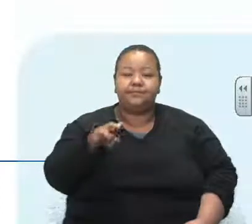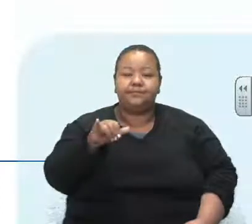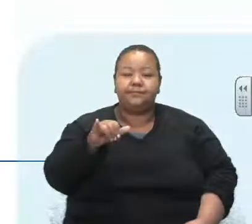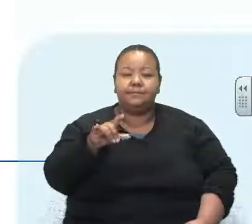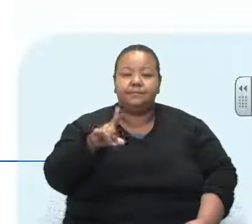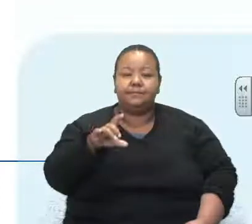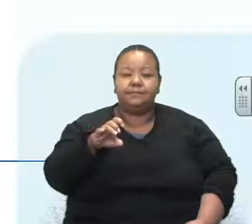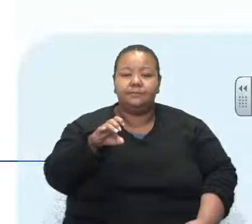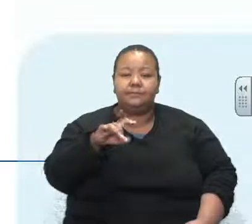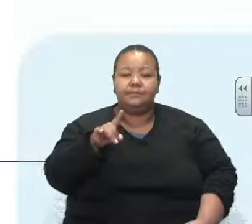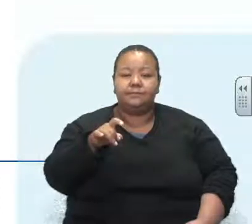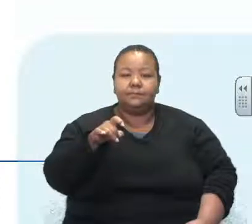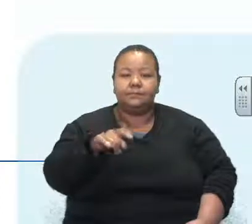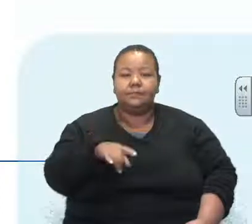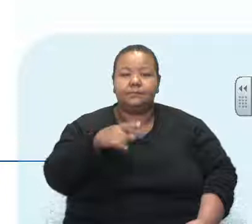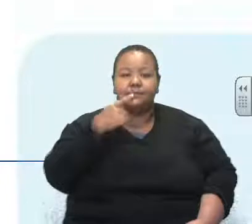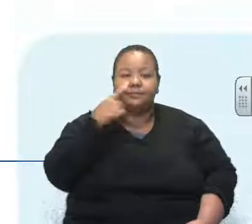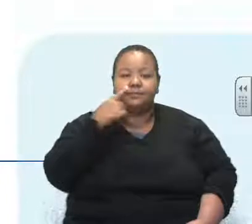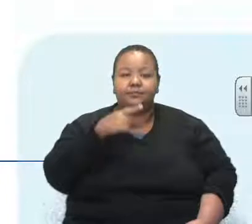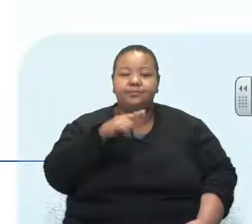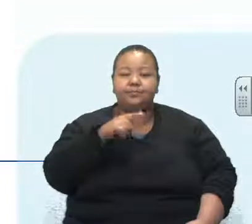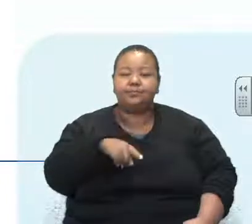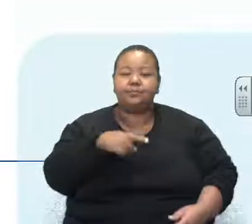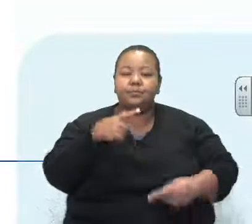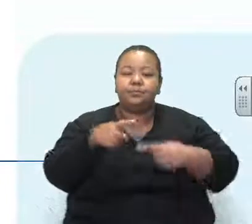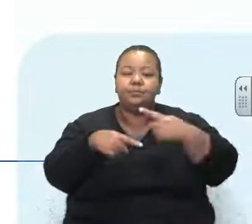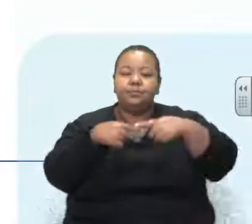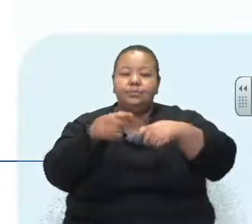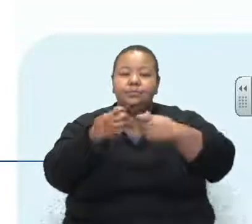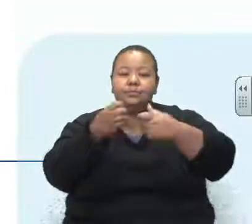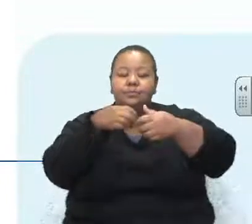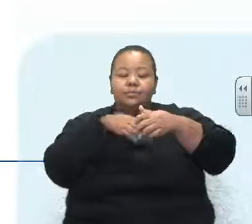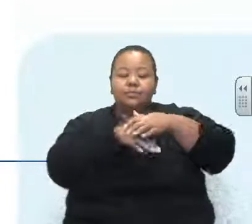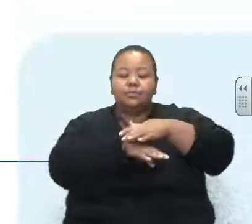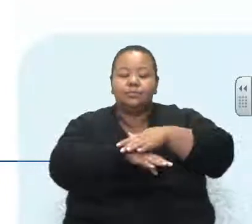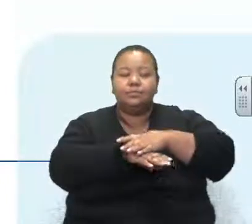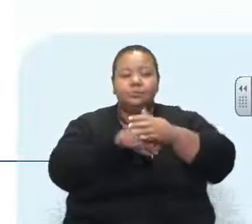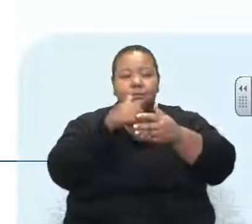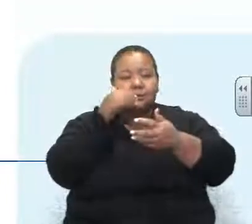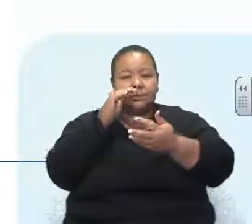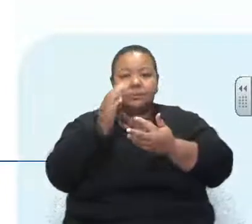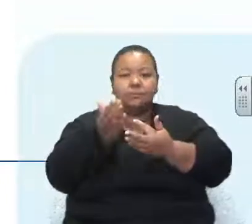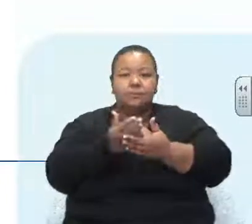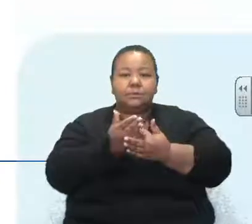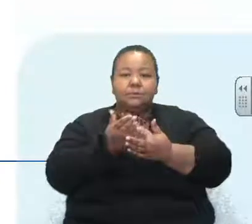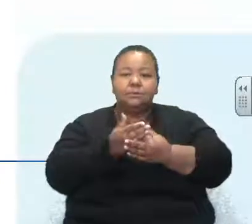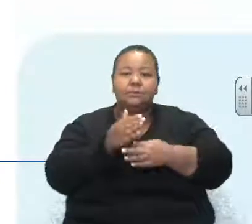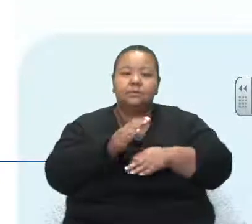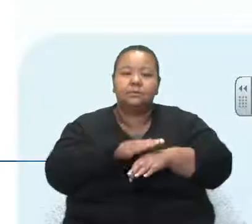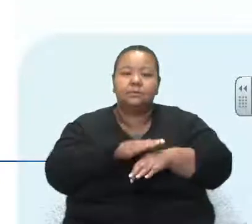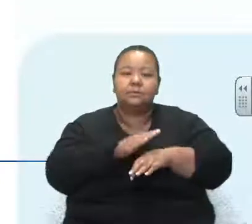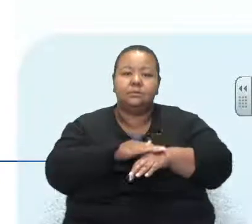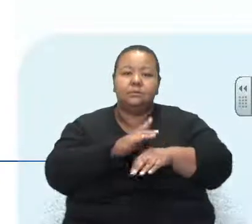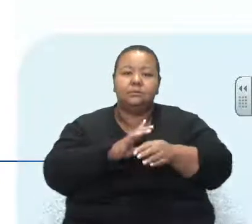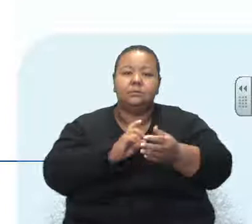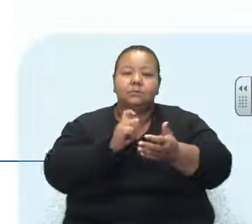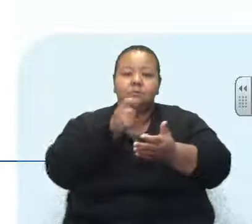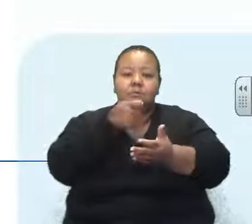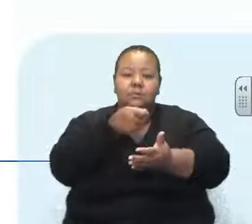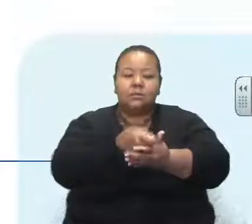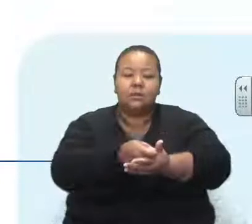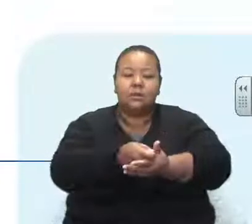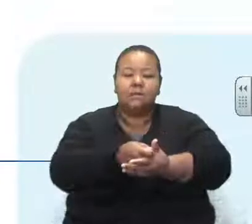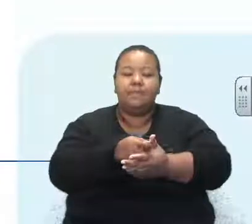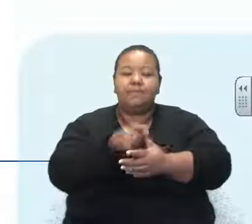prazo, qual é o seu giro do estoque, qual é a média do tempo necessário para saldar as duplicatas